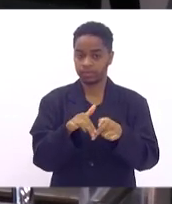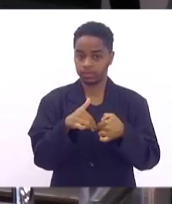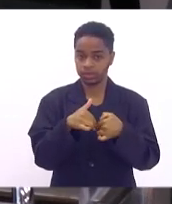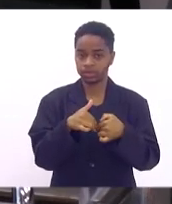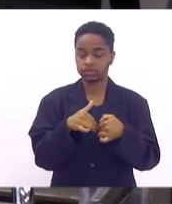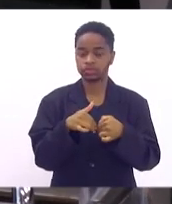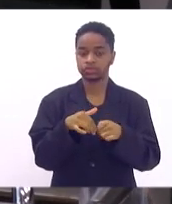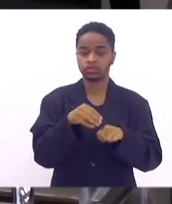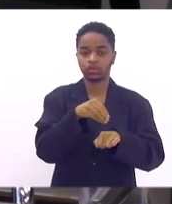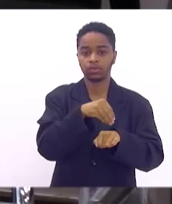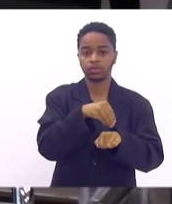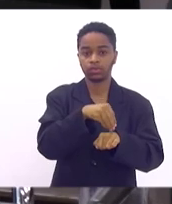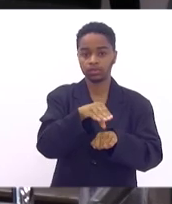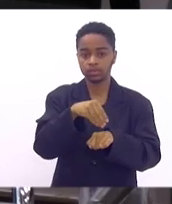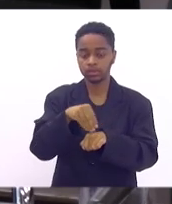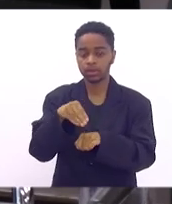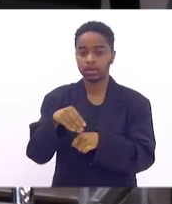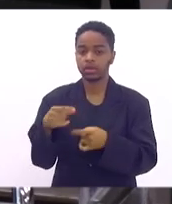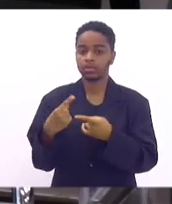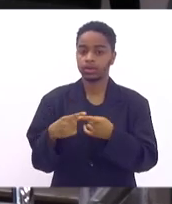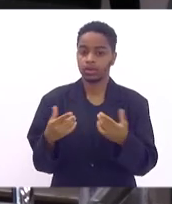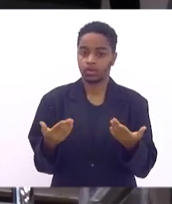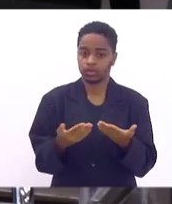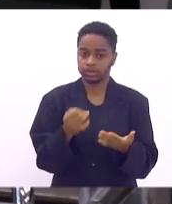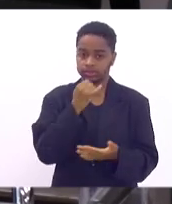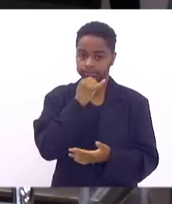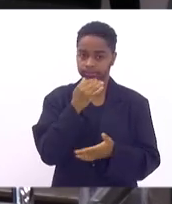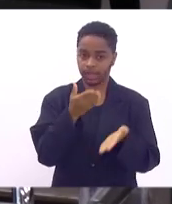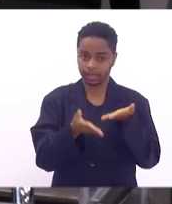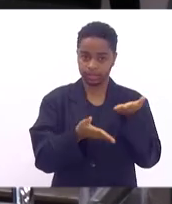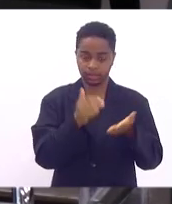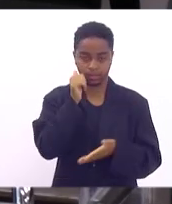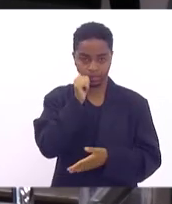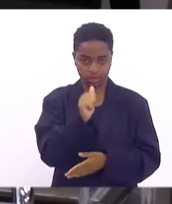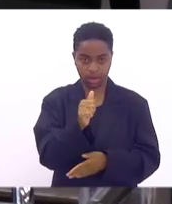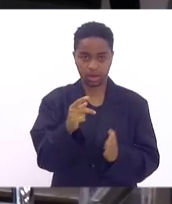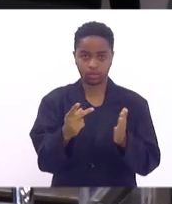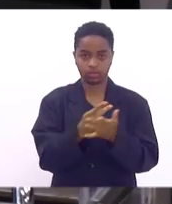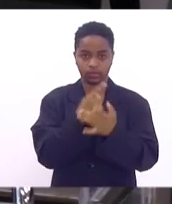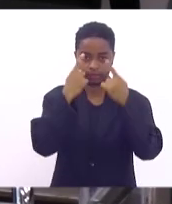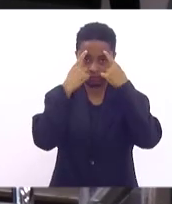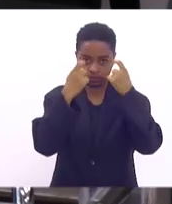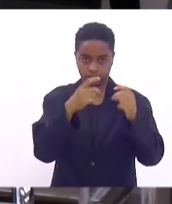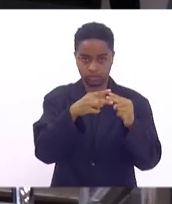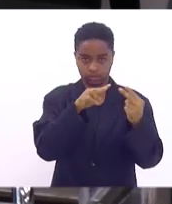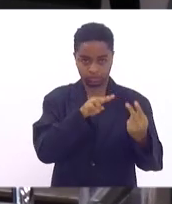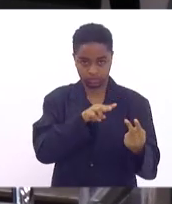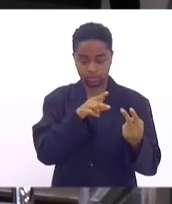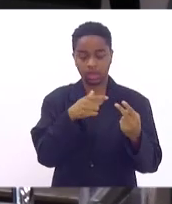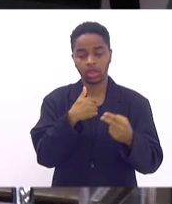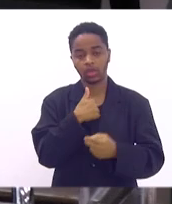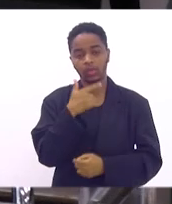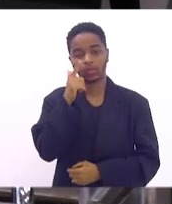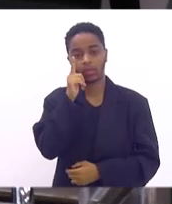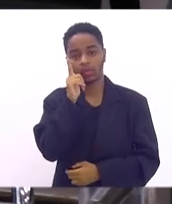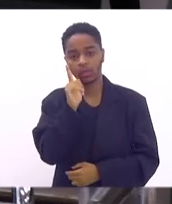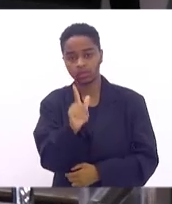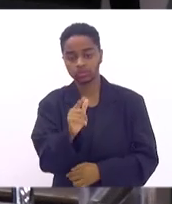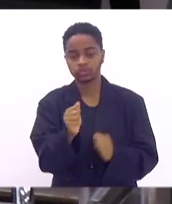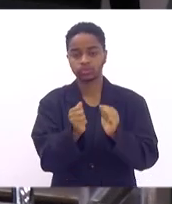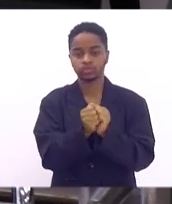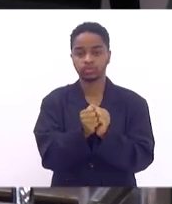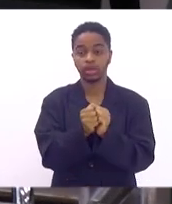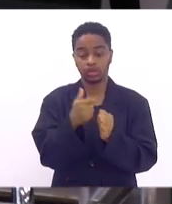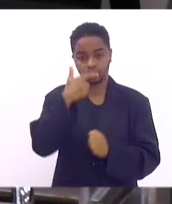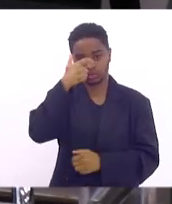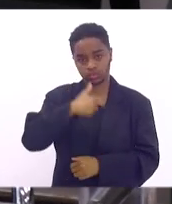encaminhamentos. Então, essas mulheres... Hoje, eu atendo uma mulher vítima de violência cibernética, em que eu consigo, né, como psicóloga, eu sou